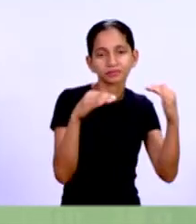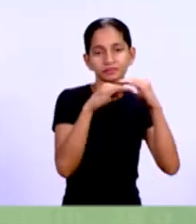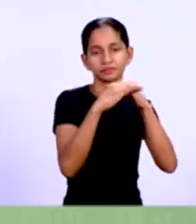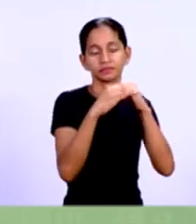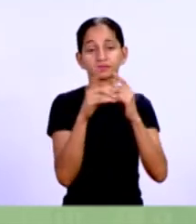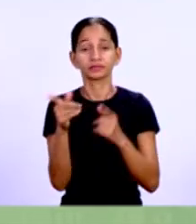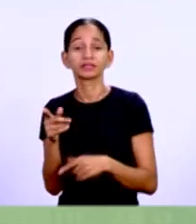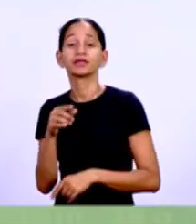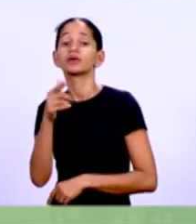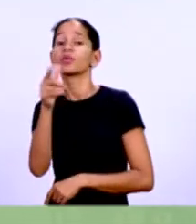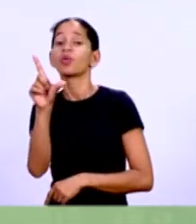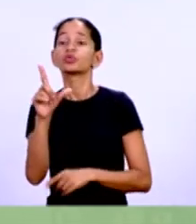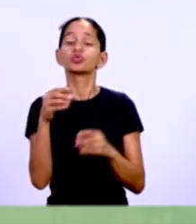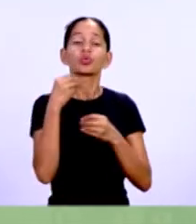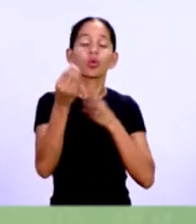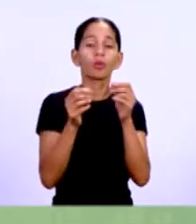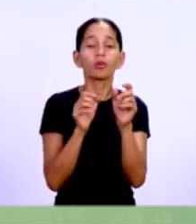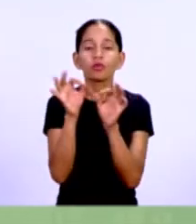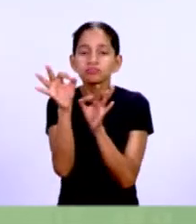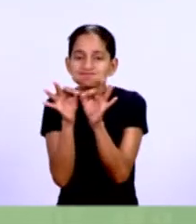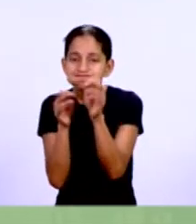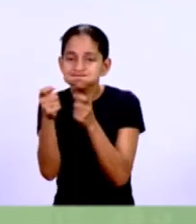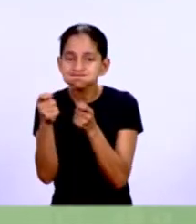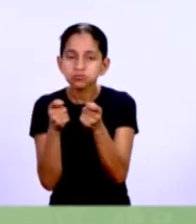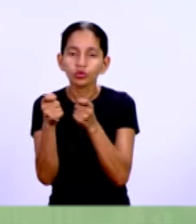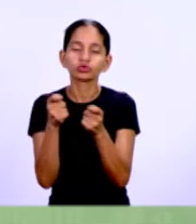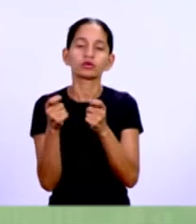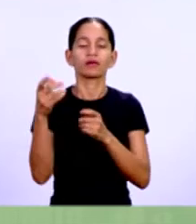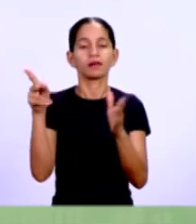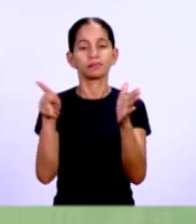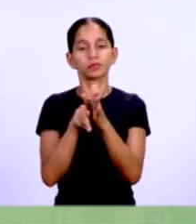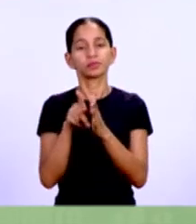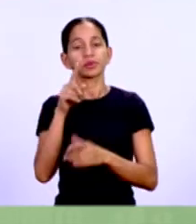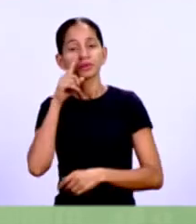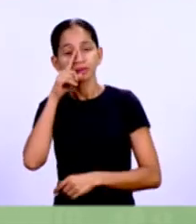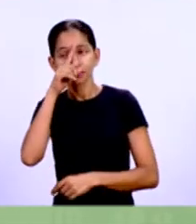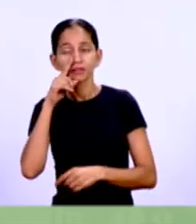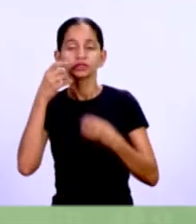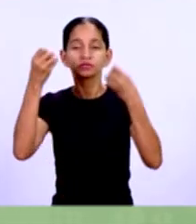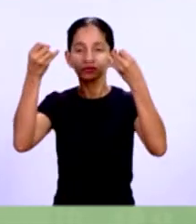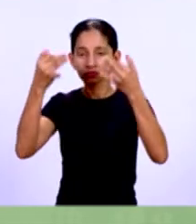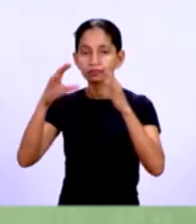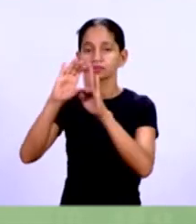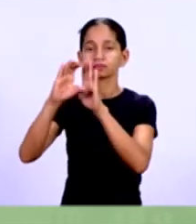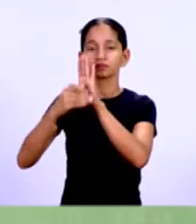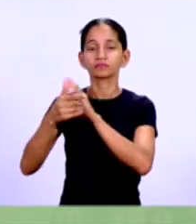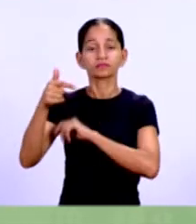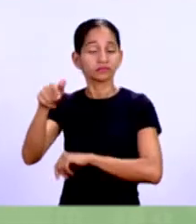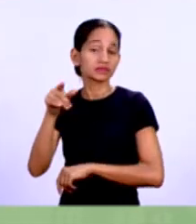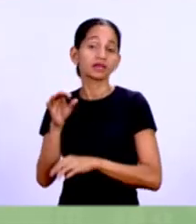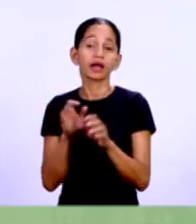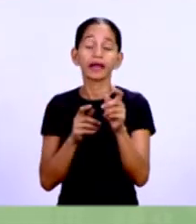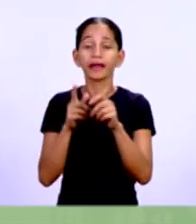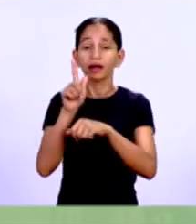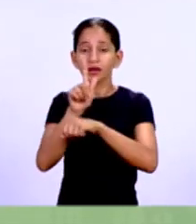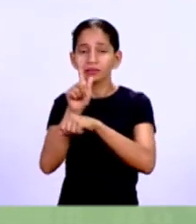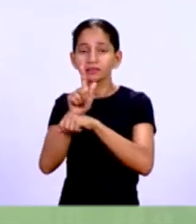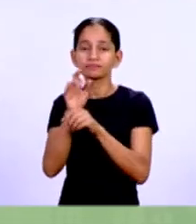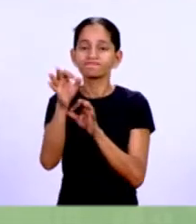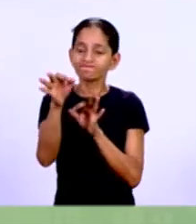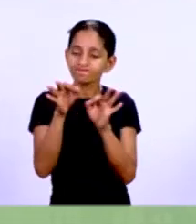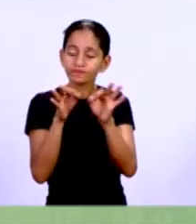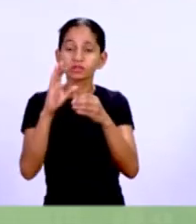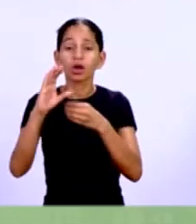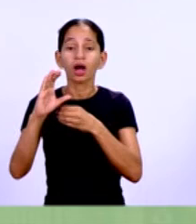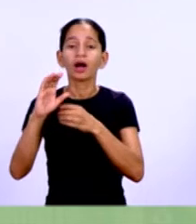de risco, que é o ato de tentar controlar o risco. A gente tem aqui uma definição, é o gerenciamento da consequência